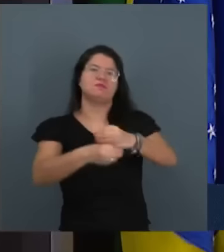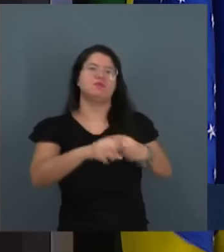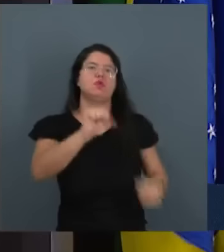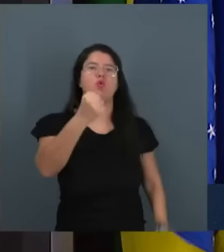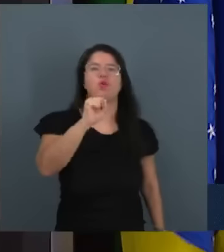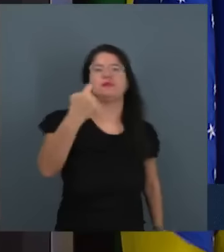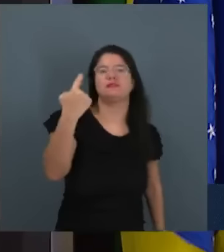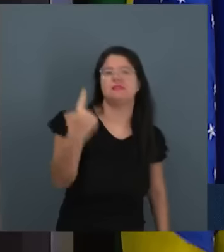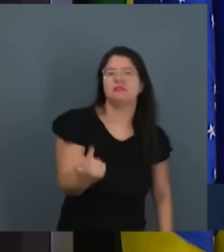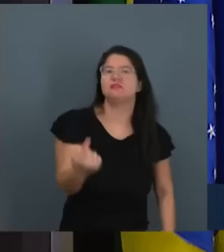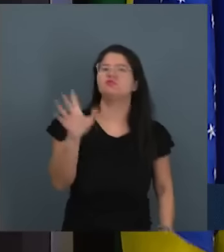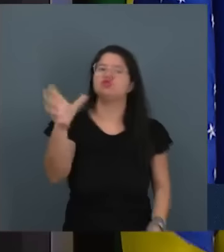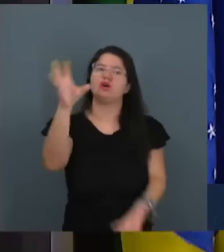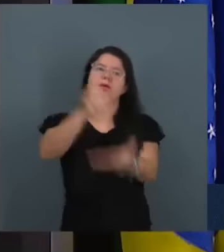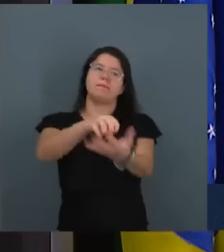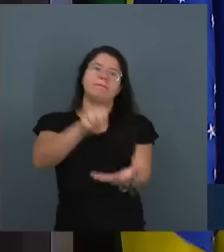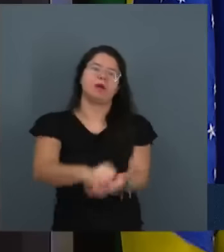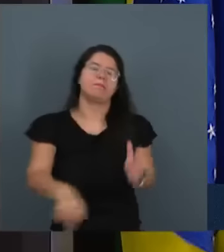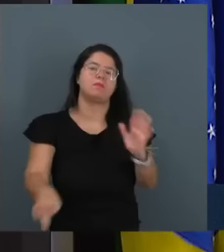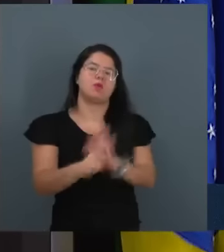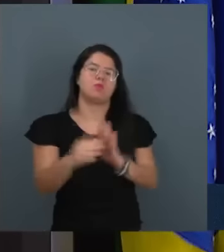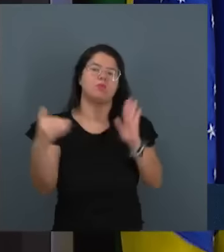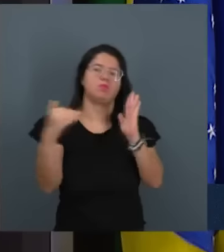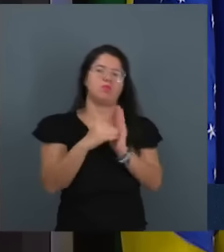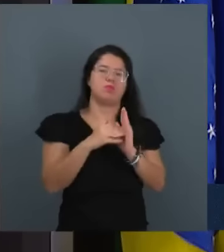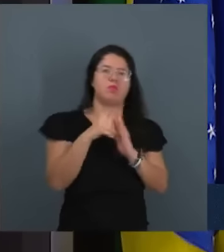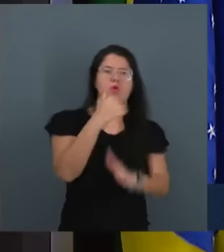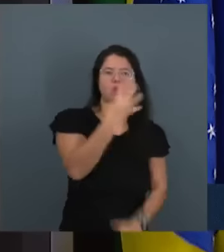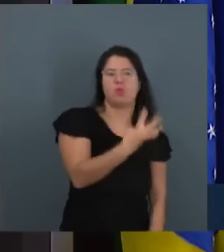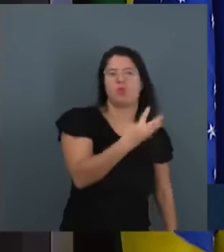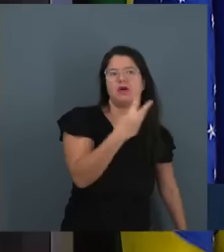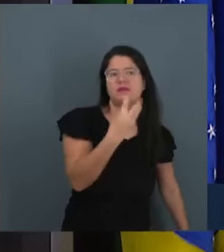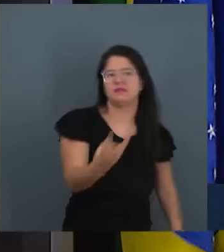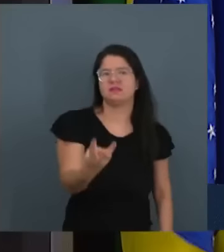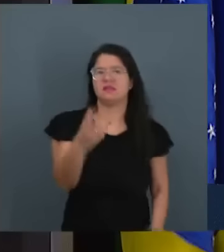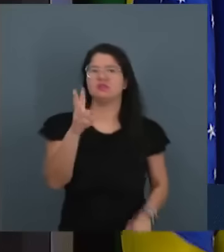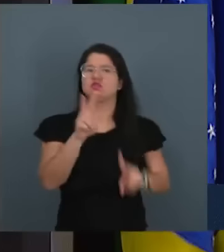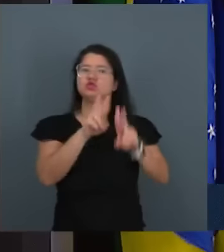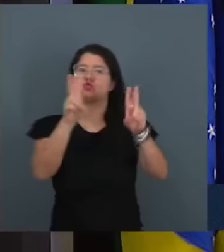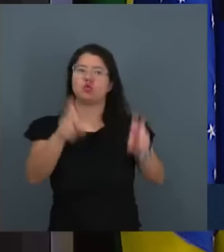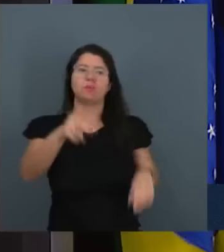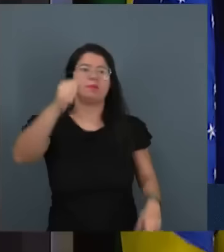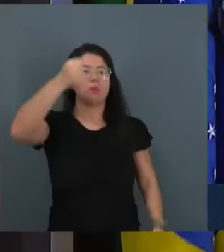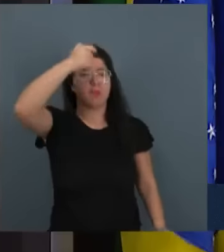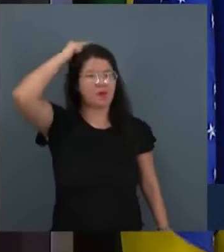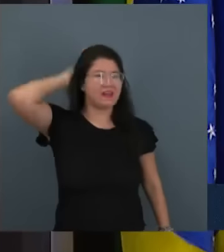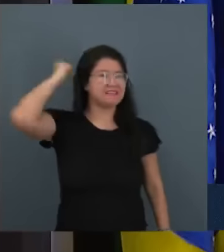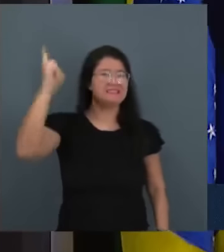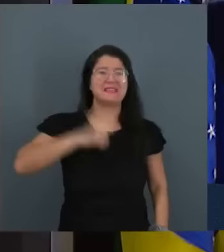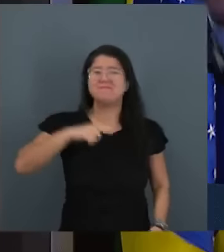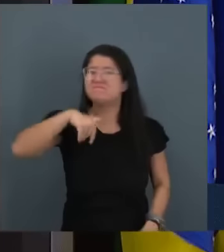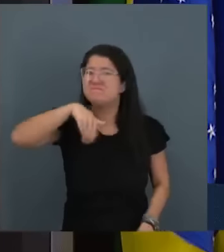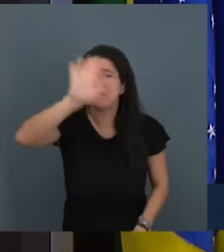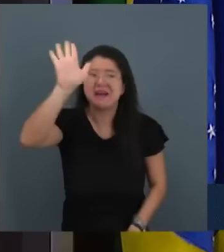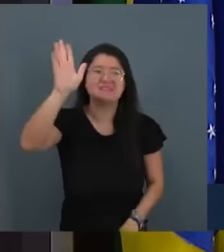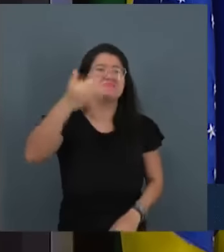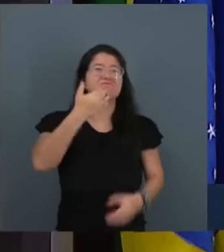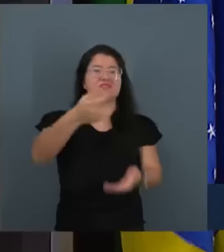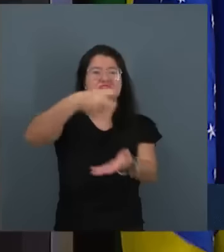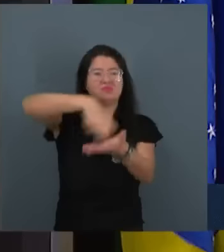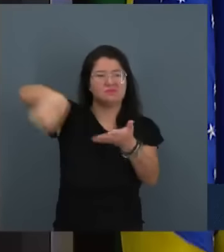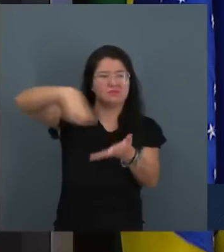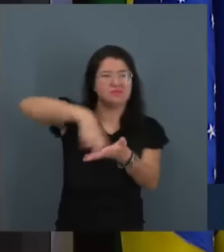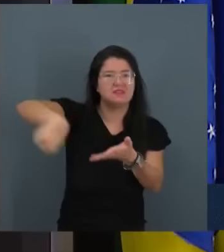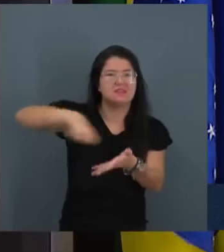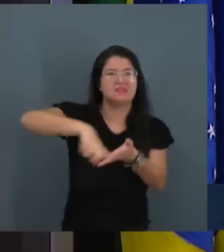81 já protocolados no Senado, sendo 43 referentes a Moraes, o campeão. Tem um pedido de impeachment para cada senador,